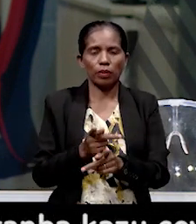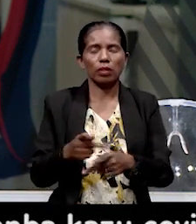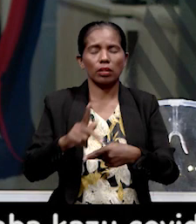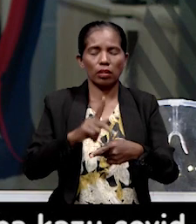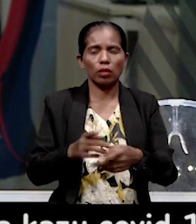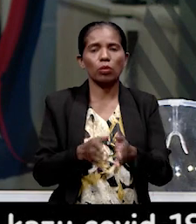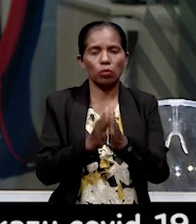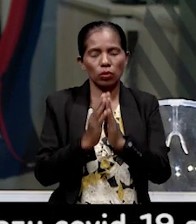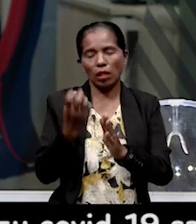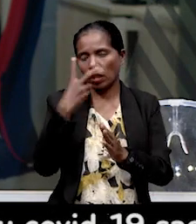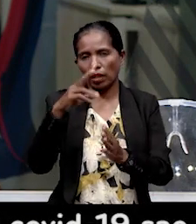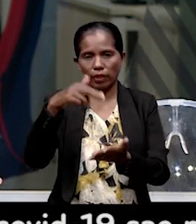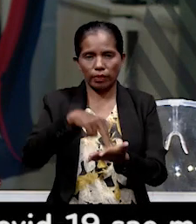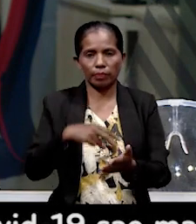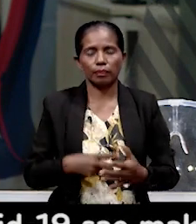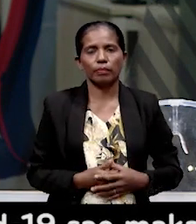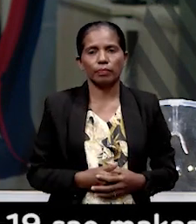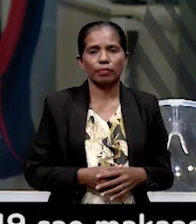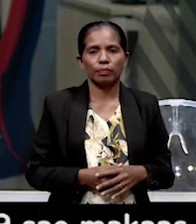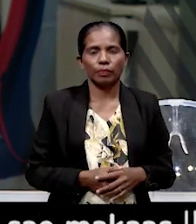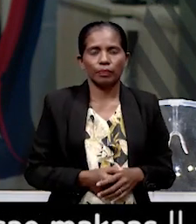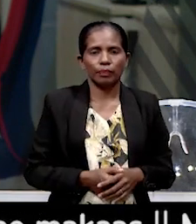halo revisão.